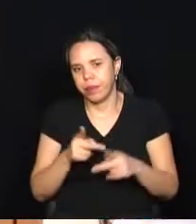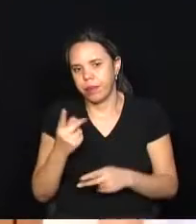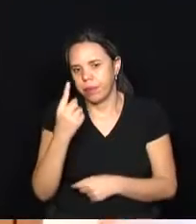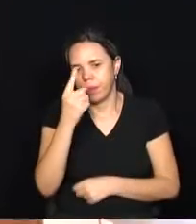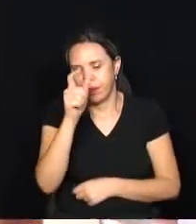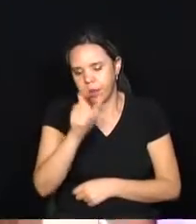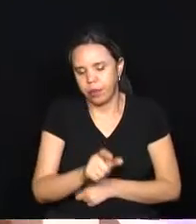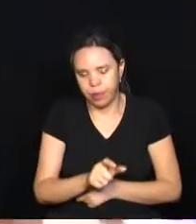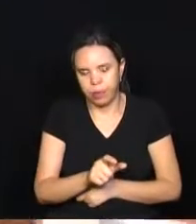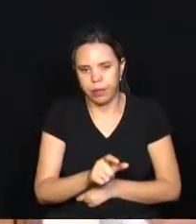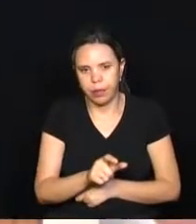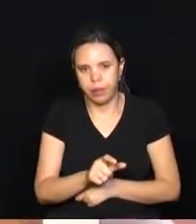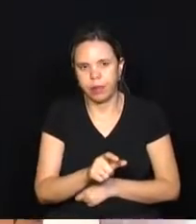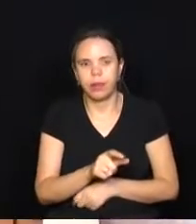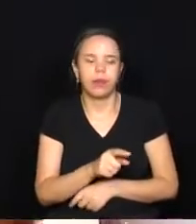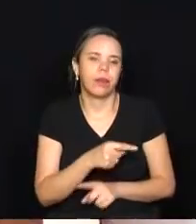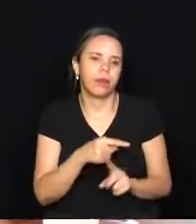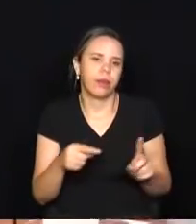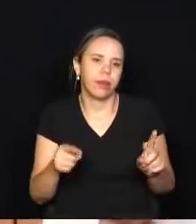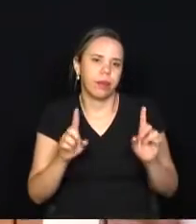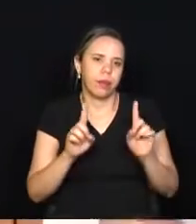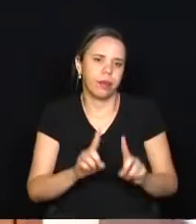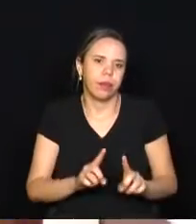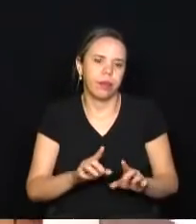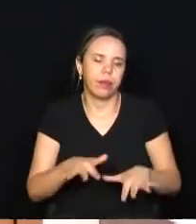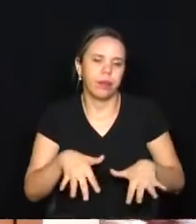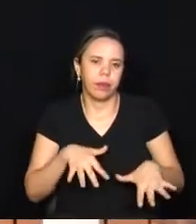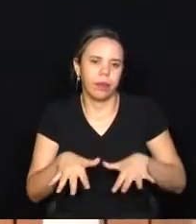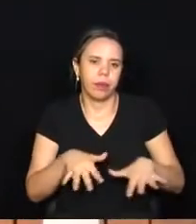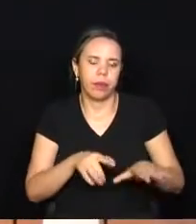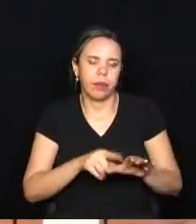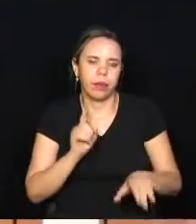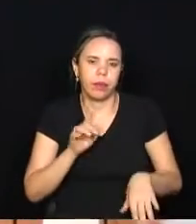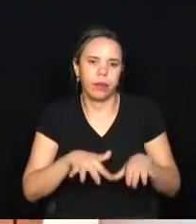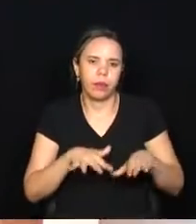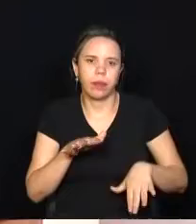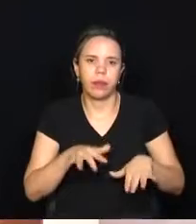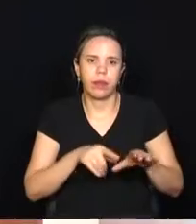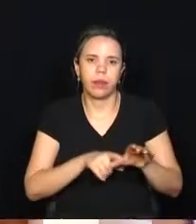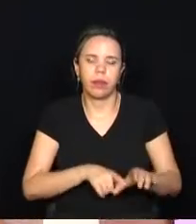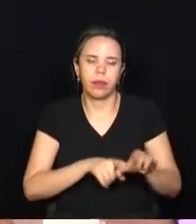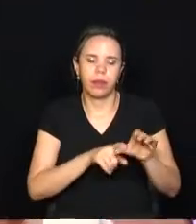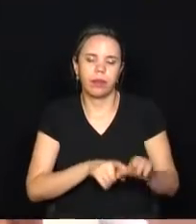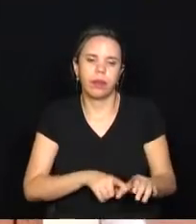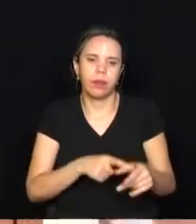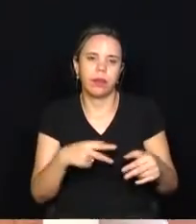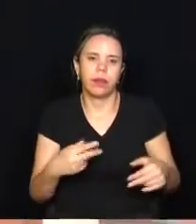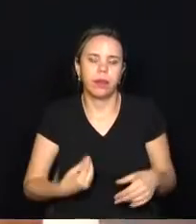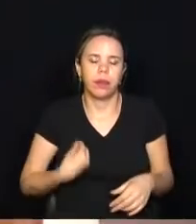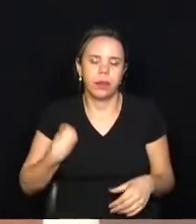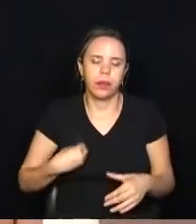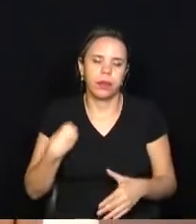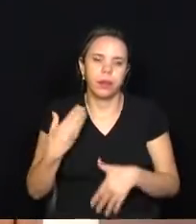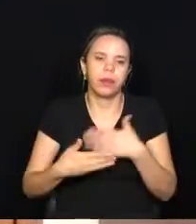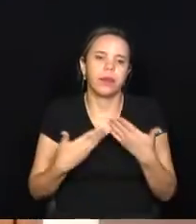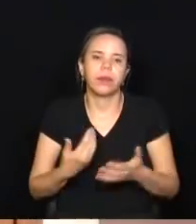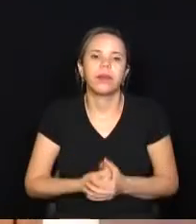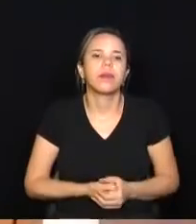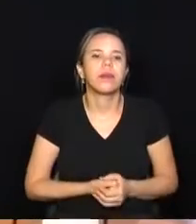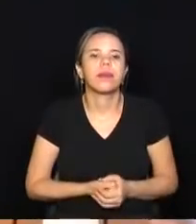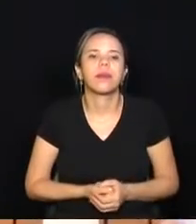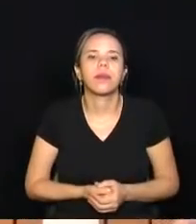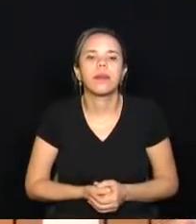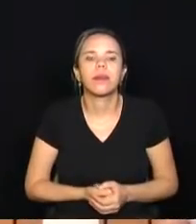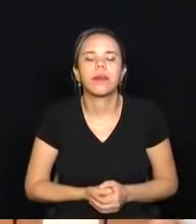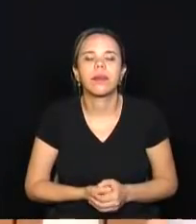que ele tem parcialmente uma autonomia, né? Que depende de algumas situações para a vida diária dele, e